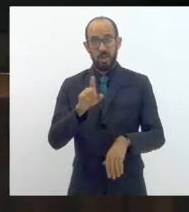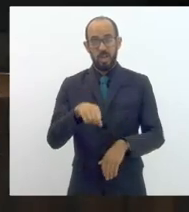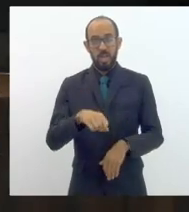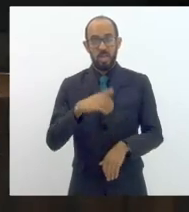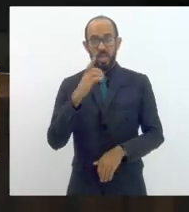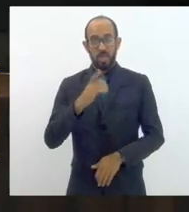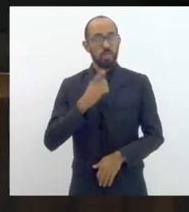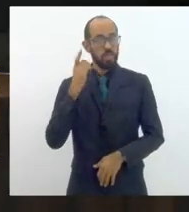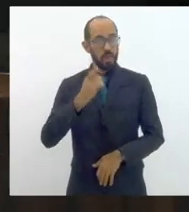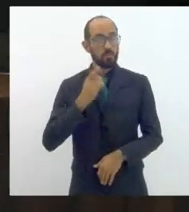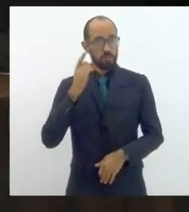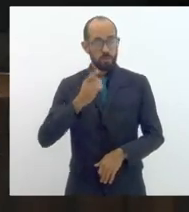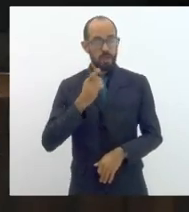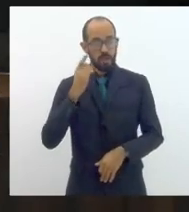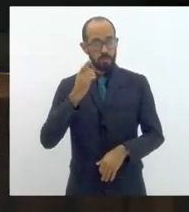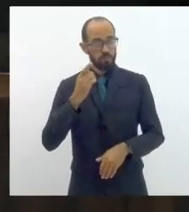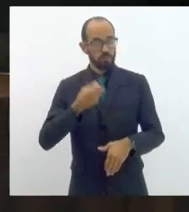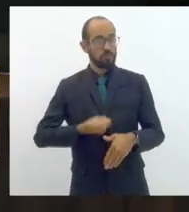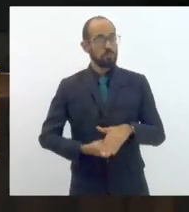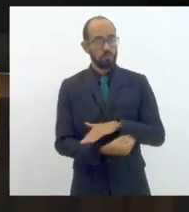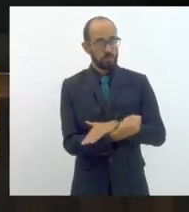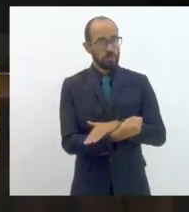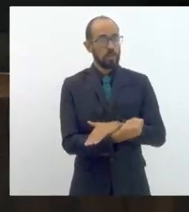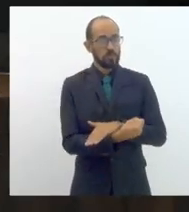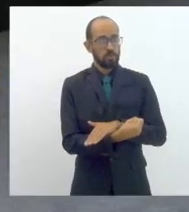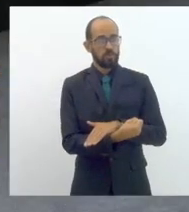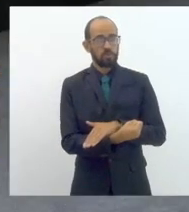e deputadas empossadas.